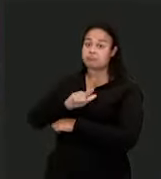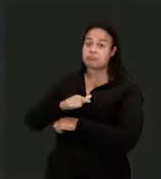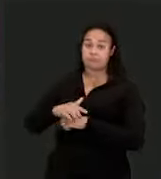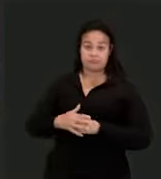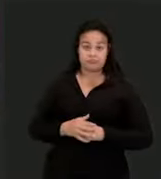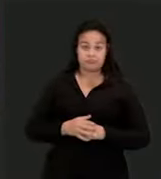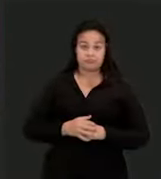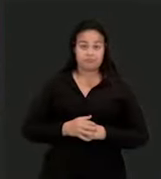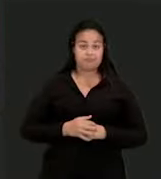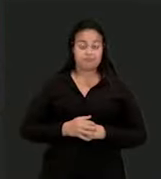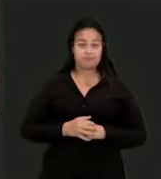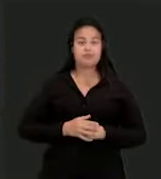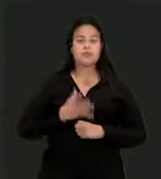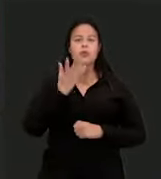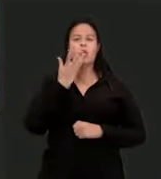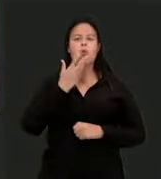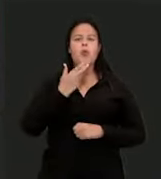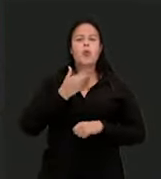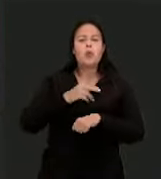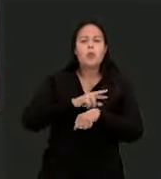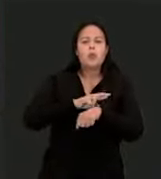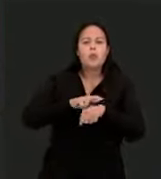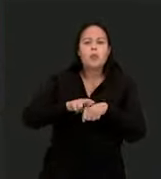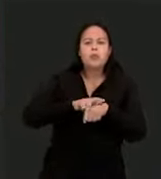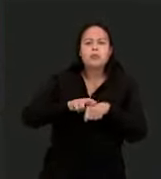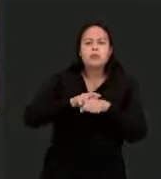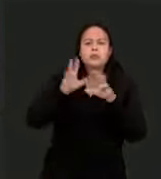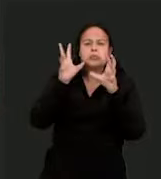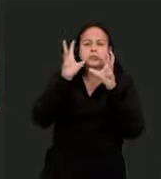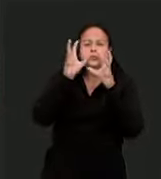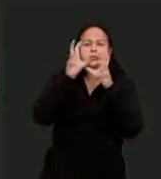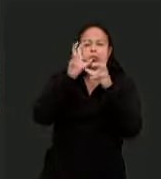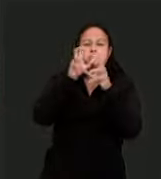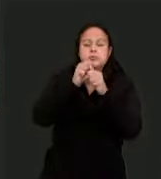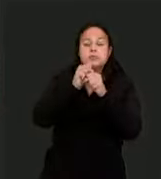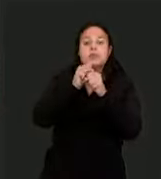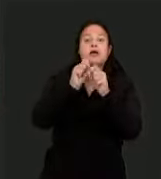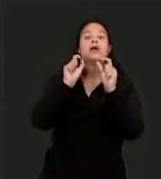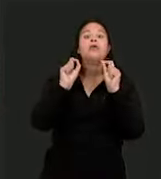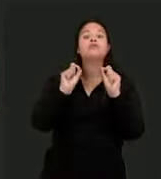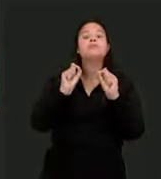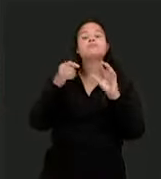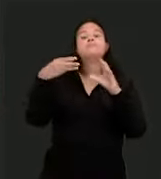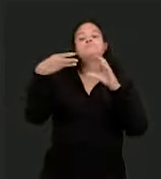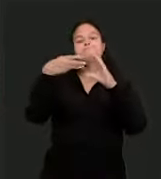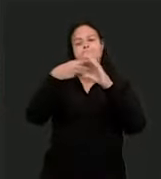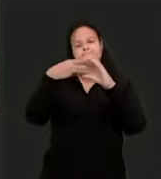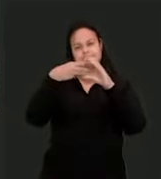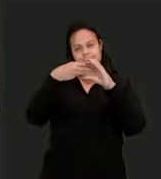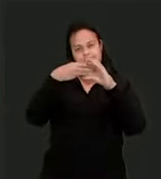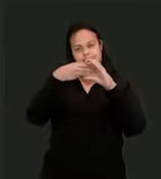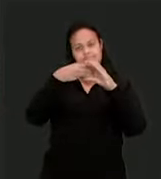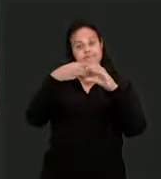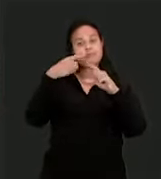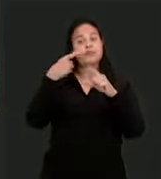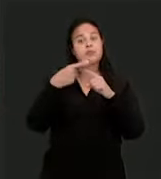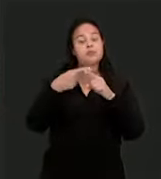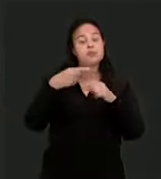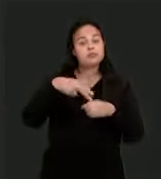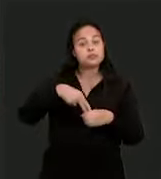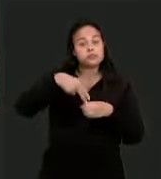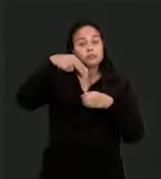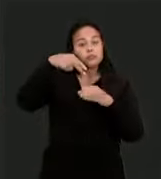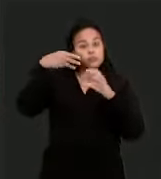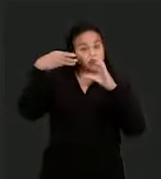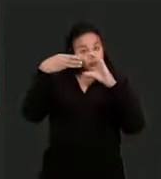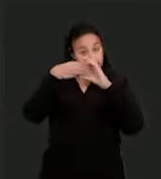Essa parte roxa mais escura são as células. Por quê? O núcleo das células,